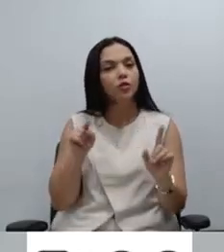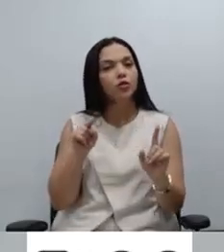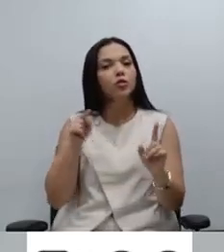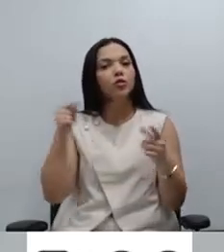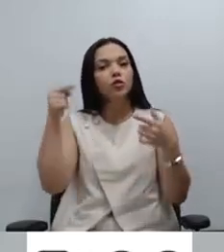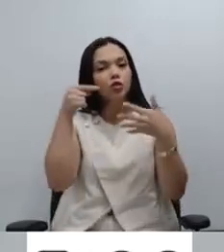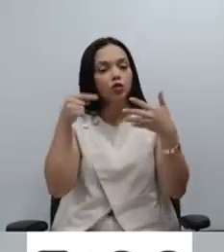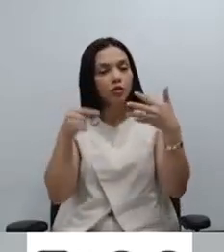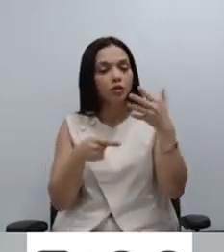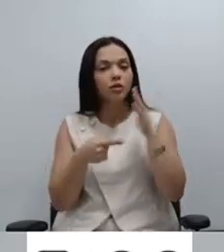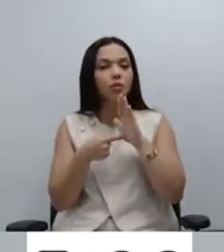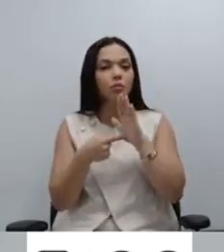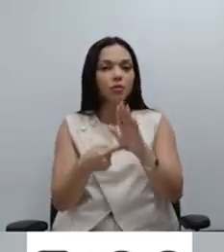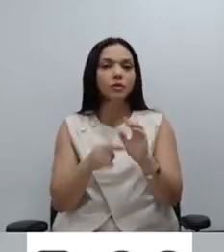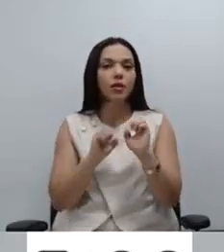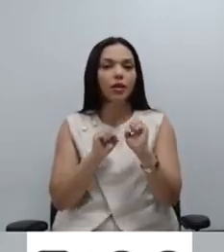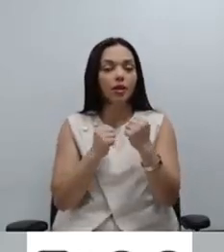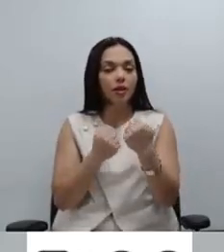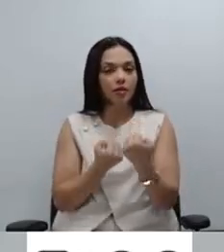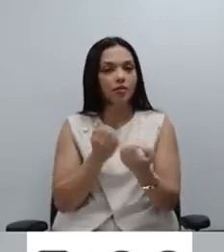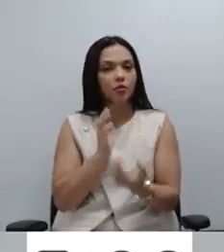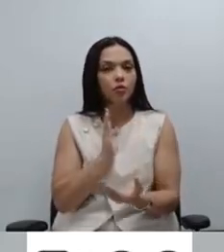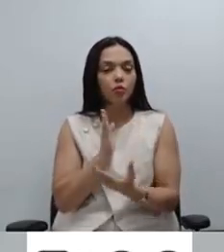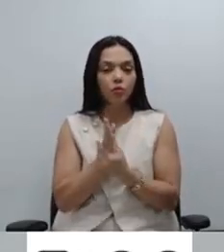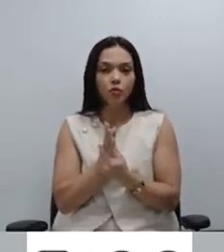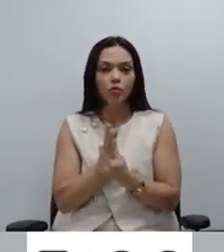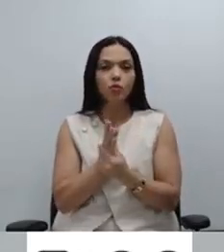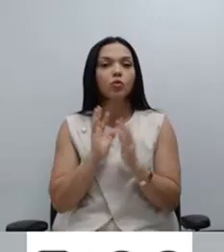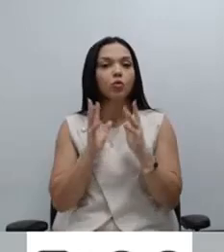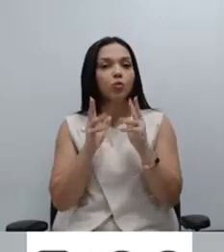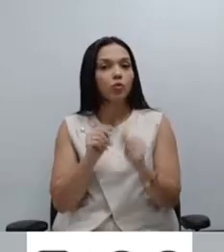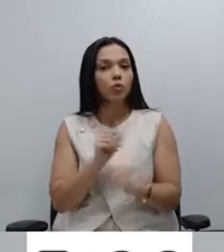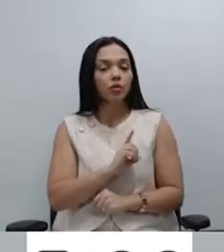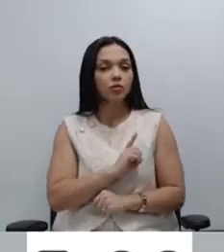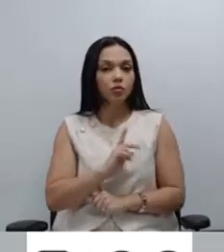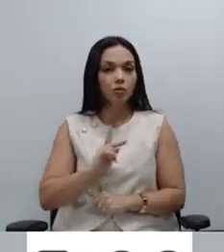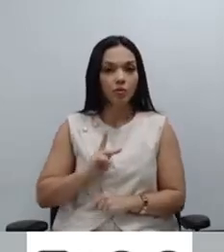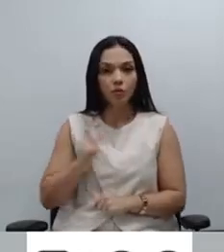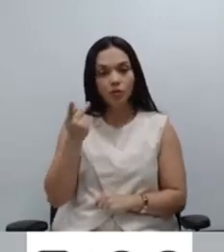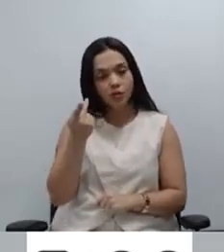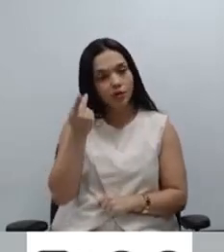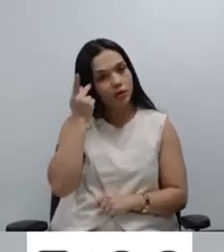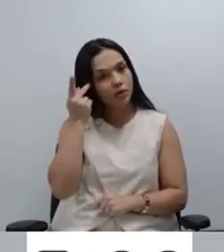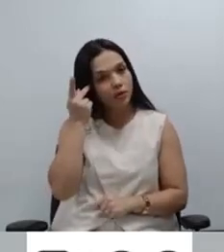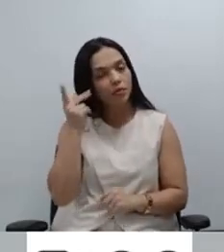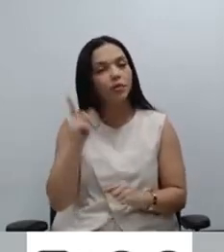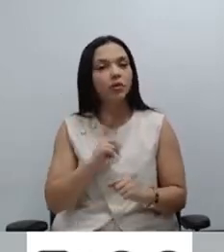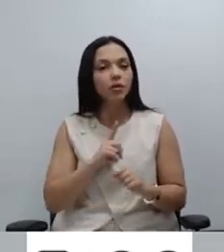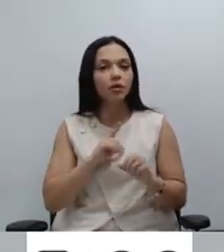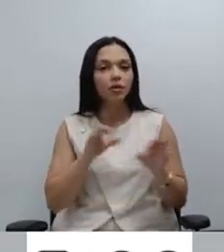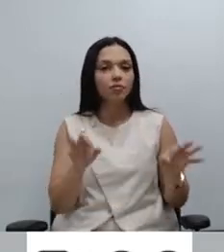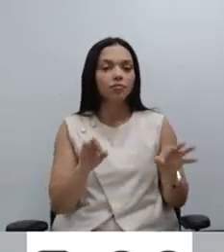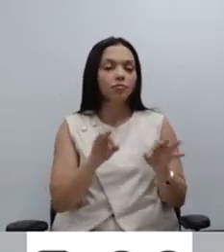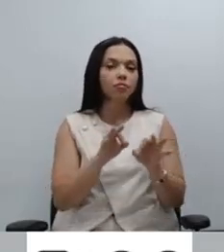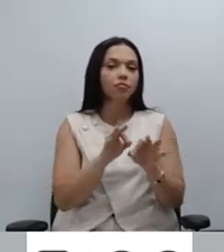para apresentação de defesa nos autos de processo. Da parte da Defensoria Pública do Estado de São Paulo, aqui houve o encerramento das